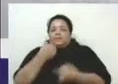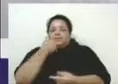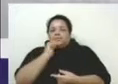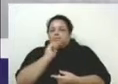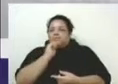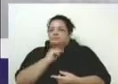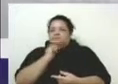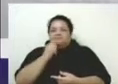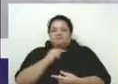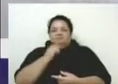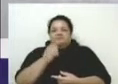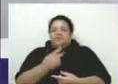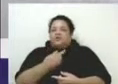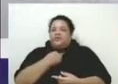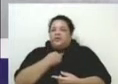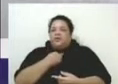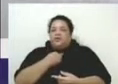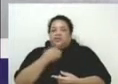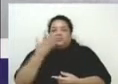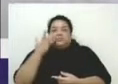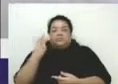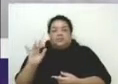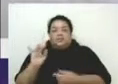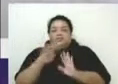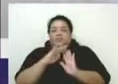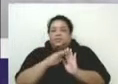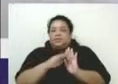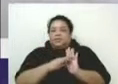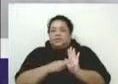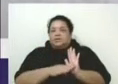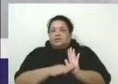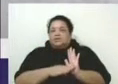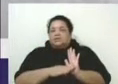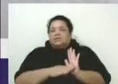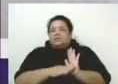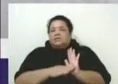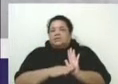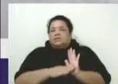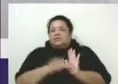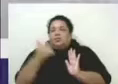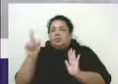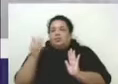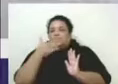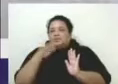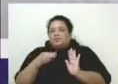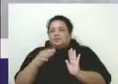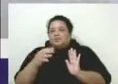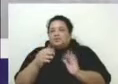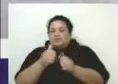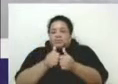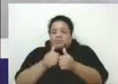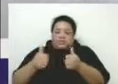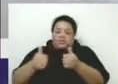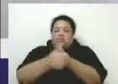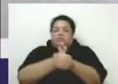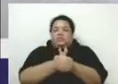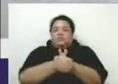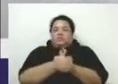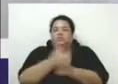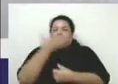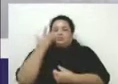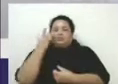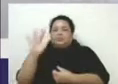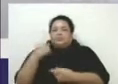se nessa lista a criança foi preterida, a gente não sabe por que essa criança não conseguiu essa vaga.